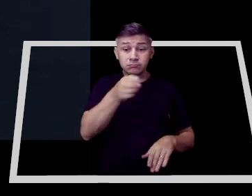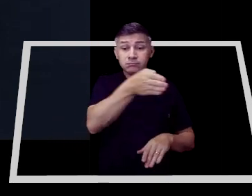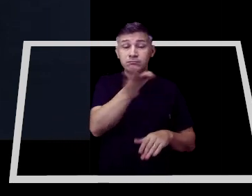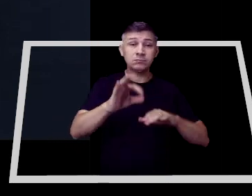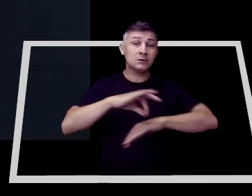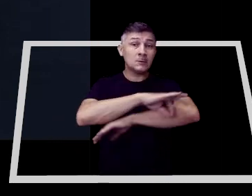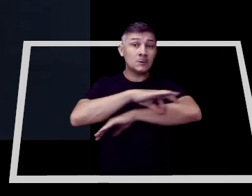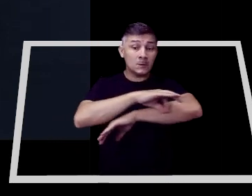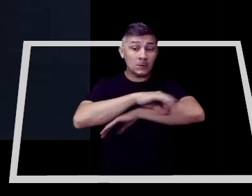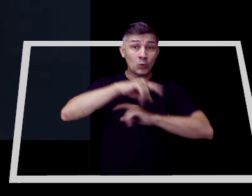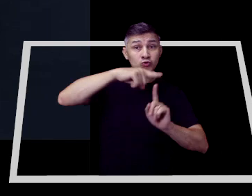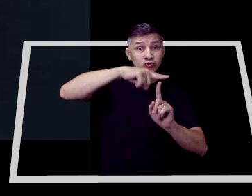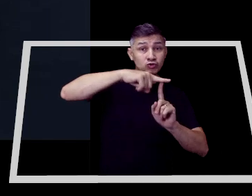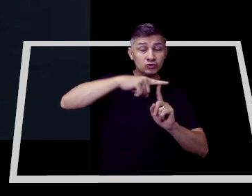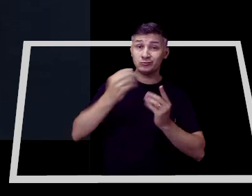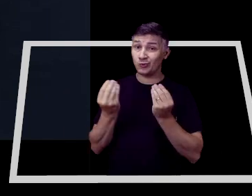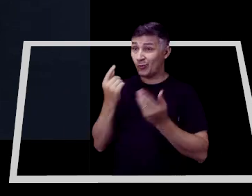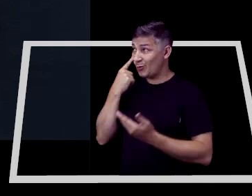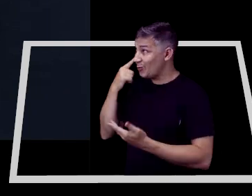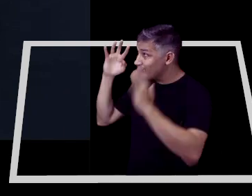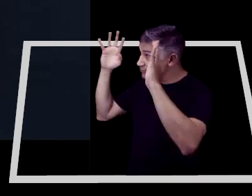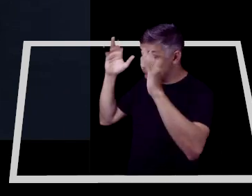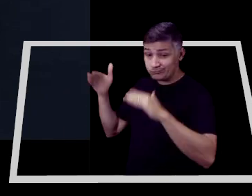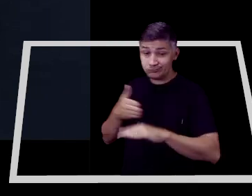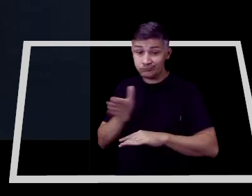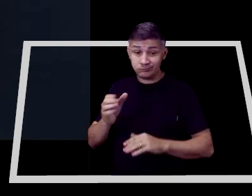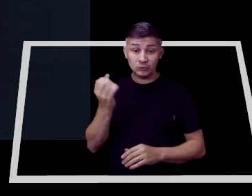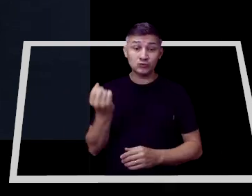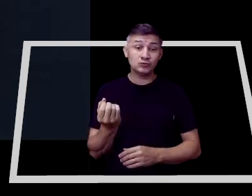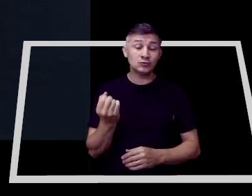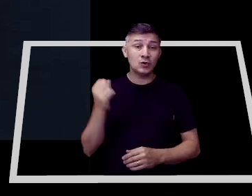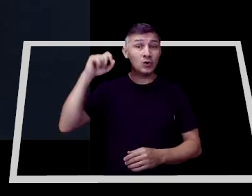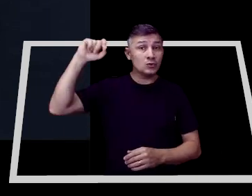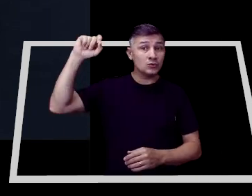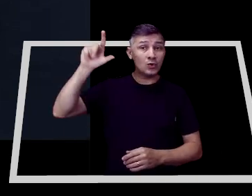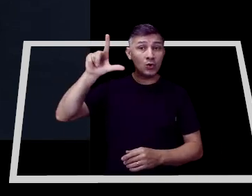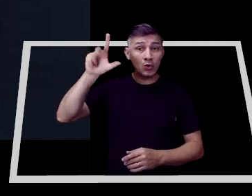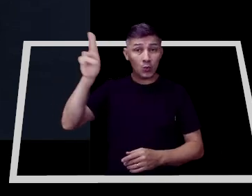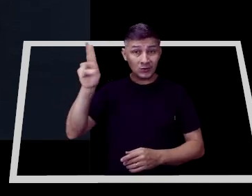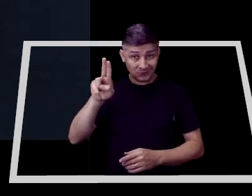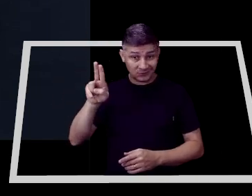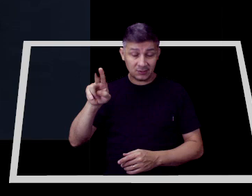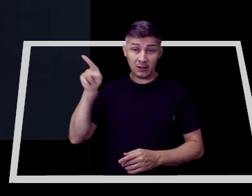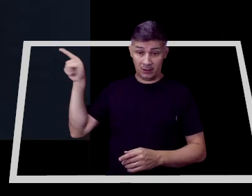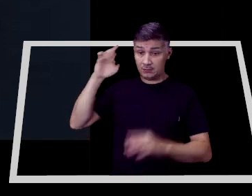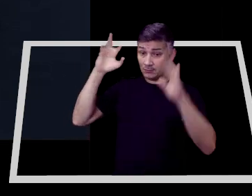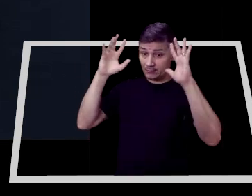essas arquiteturas tipológicas, também com um sistema de iluminação que a gente pudesse, em alguns